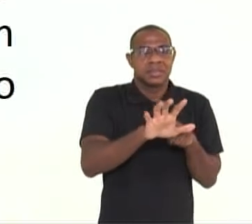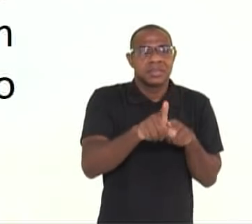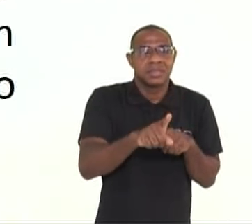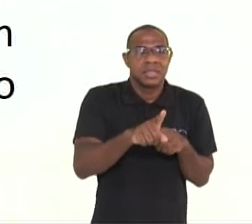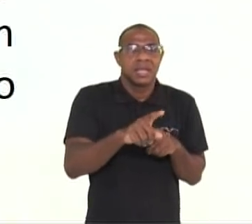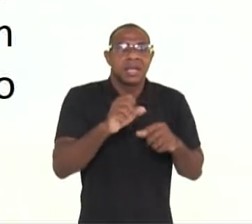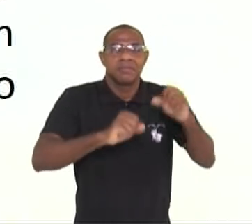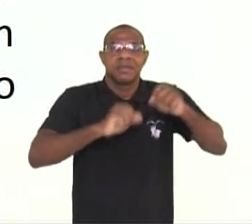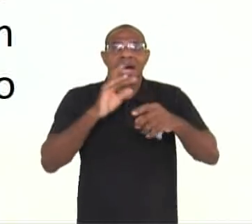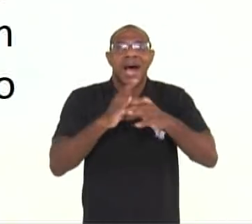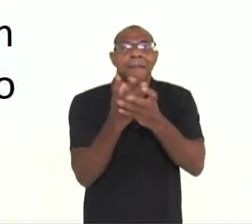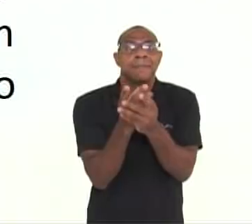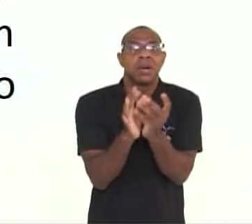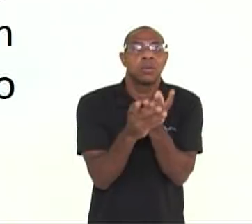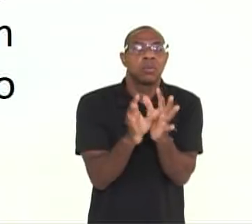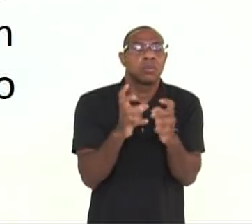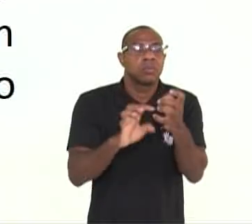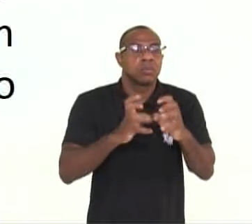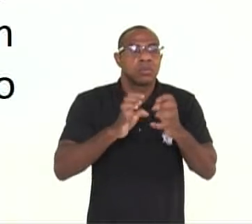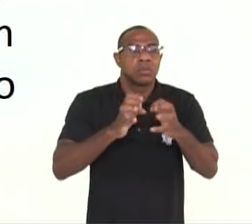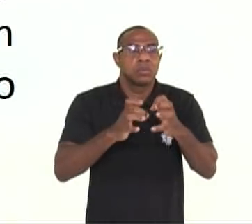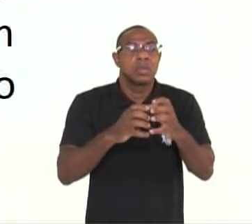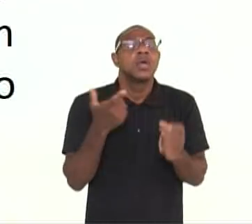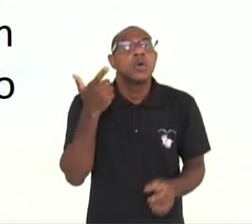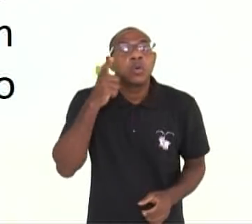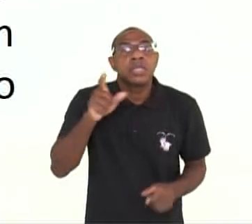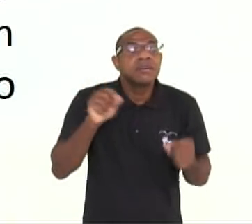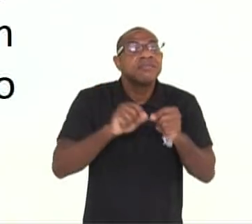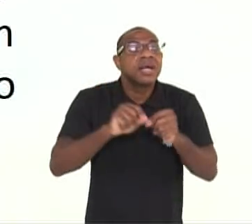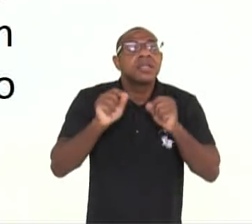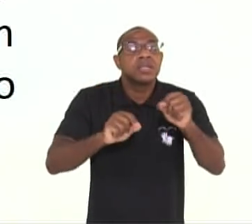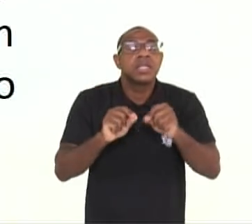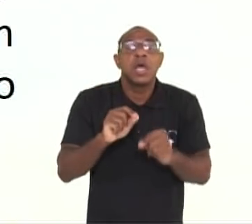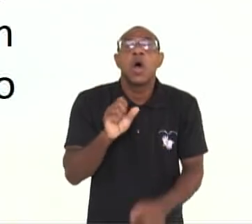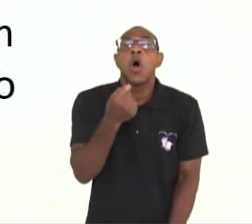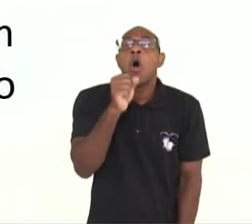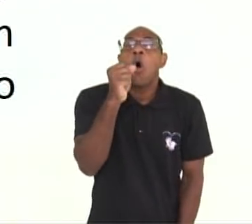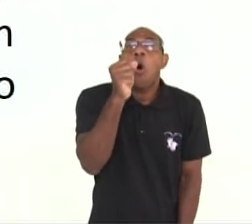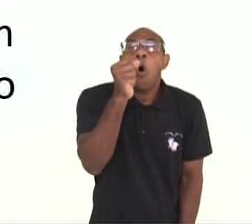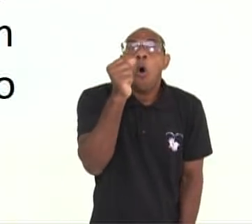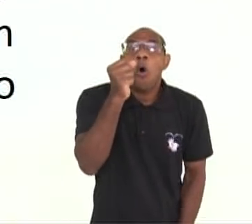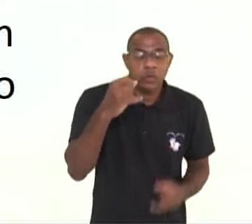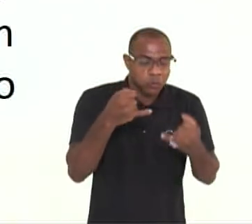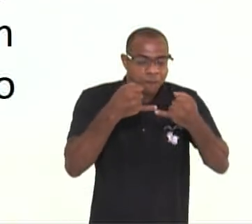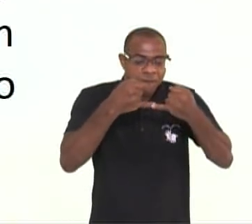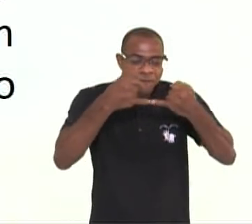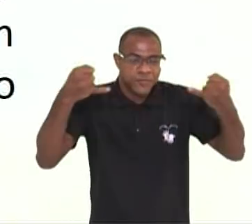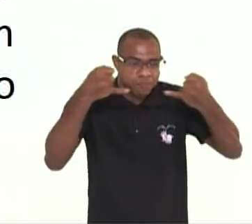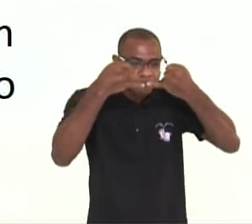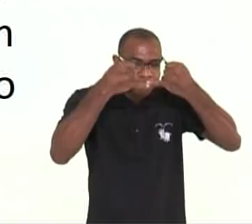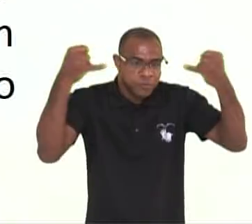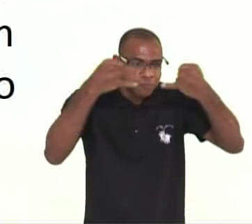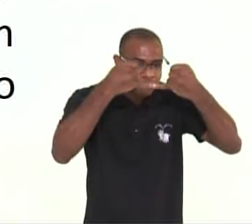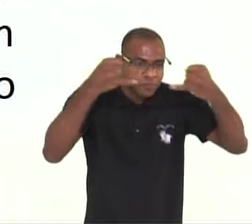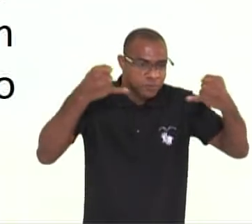de 1764 e conseguia fazer 8 fios ao mesmo tempo.